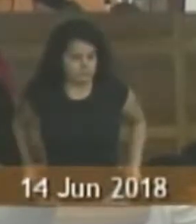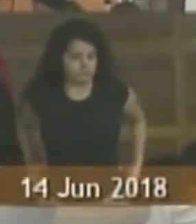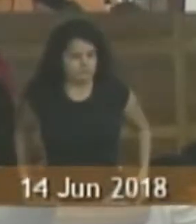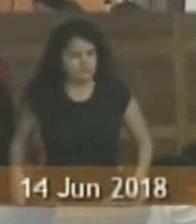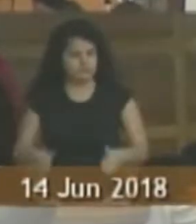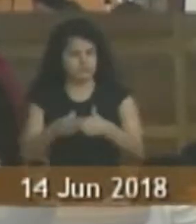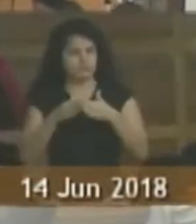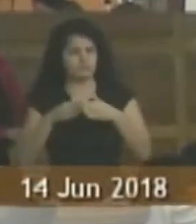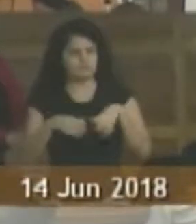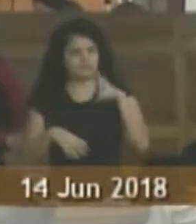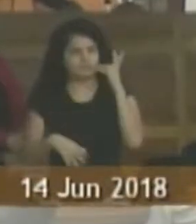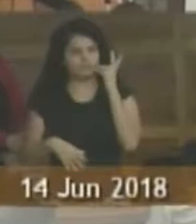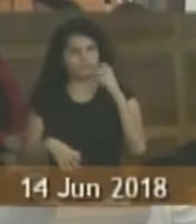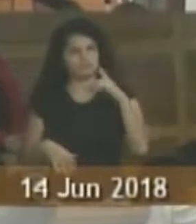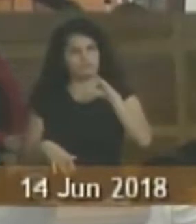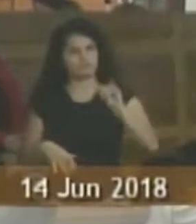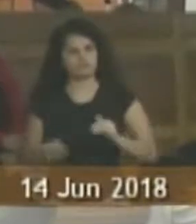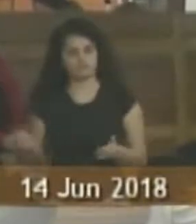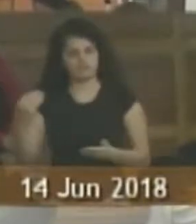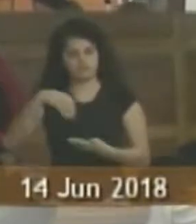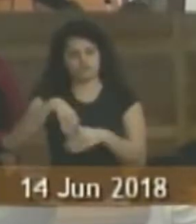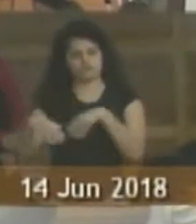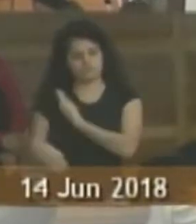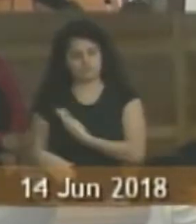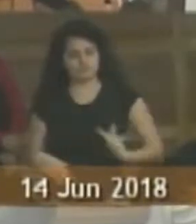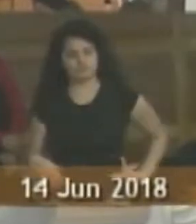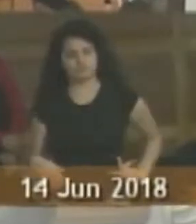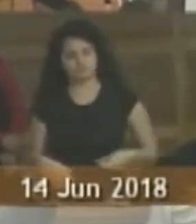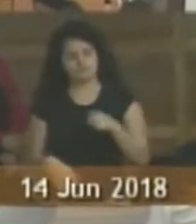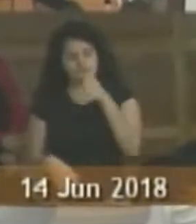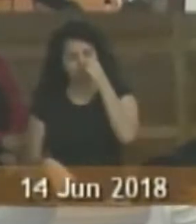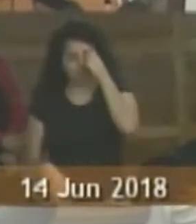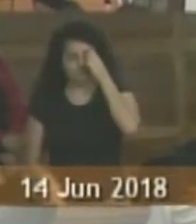Solicito ao vereador Zé Augusto que retorne à presidência.